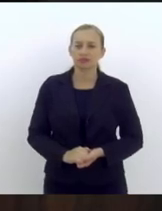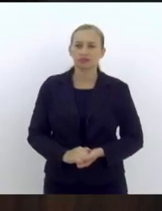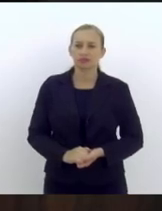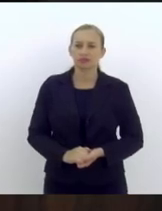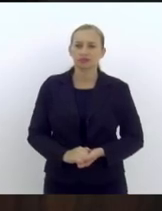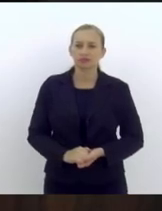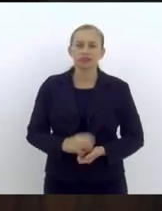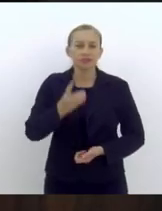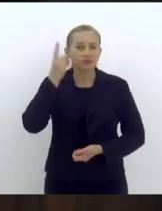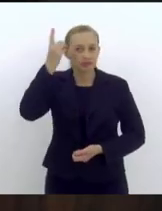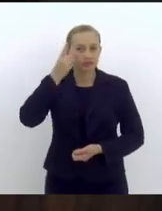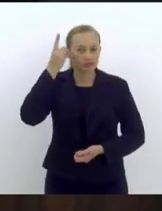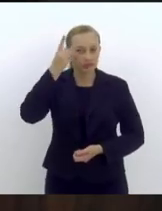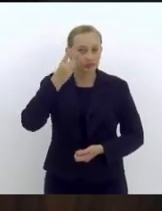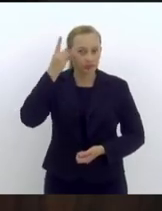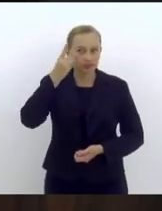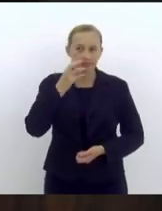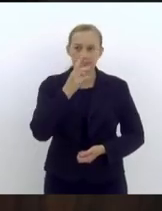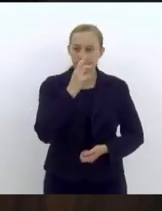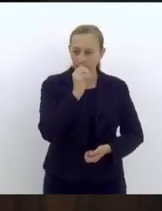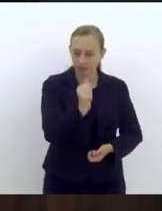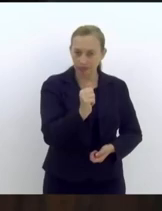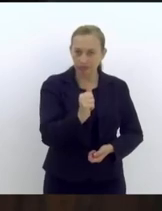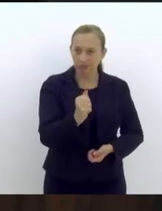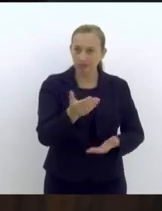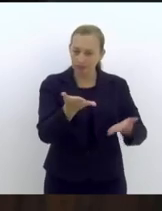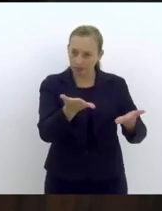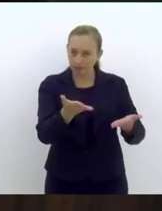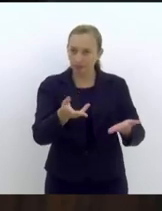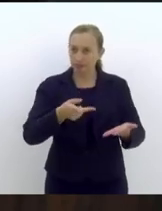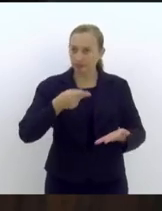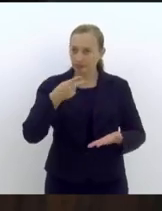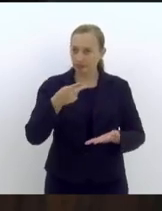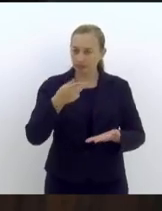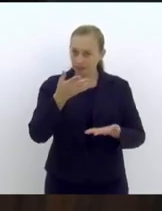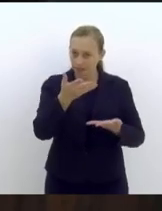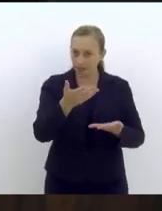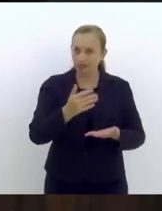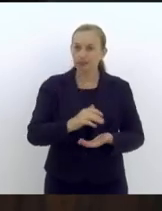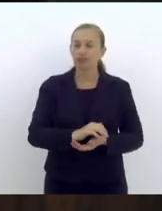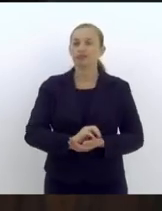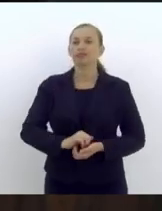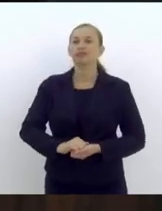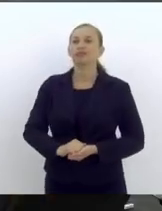Deputado Rodrigo Amorim poderia dar o seu parecer